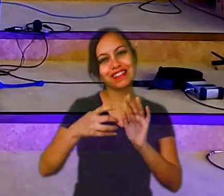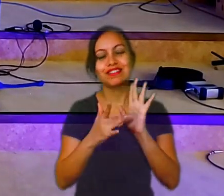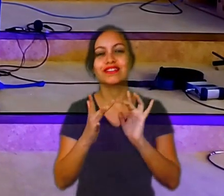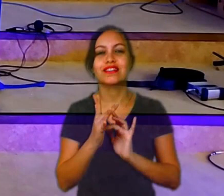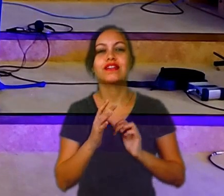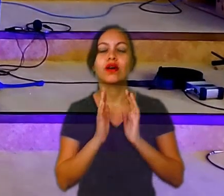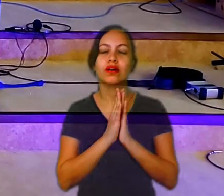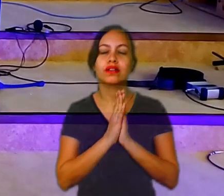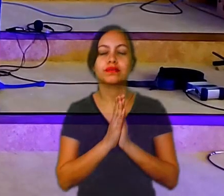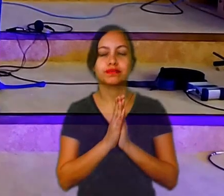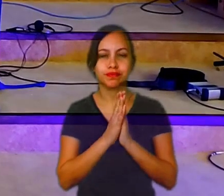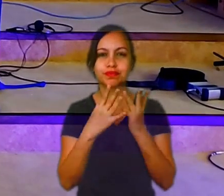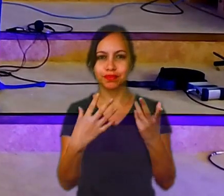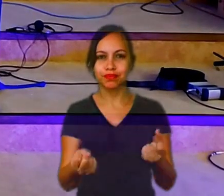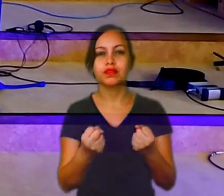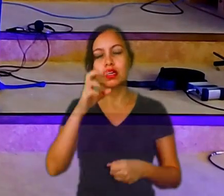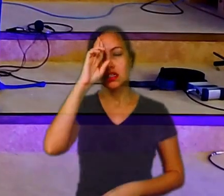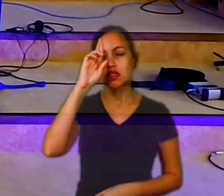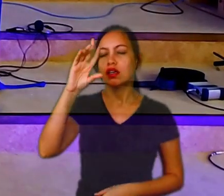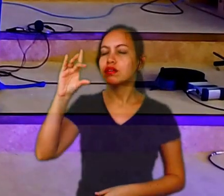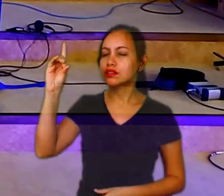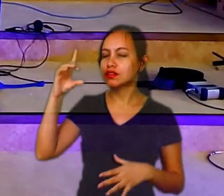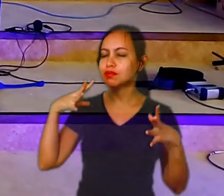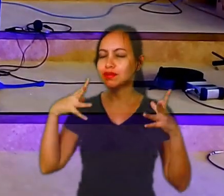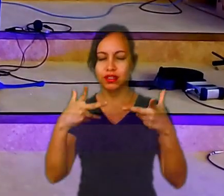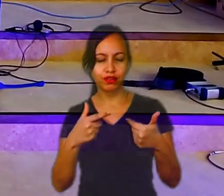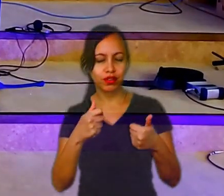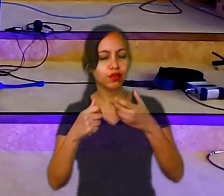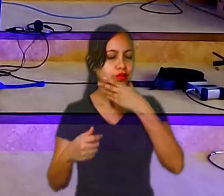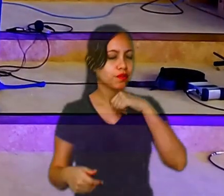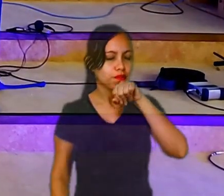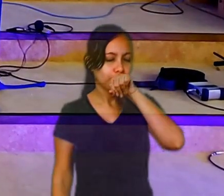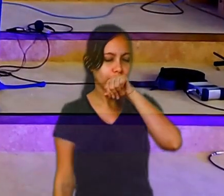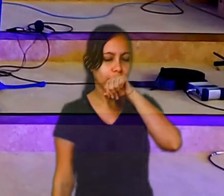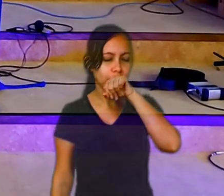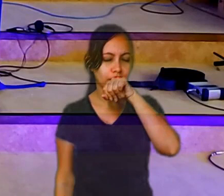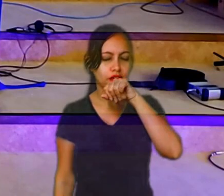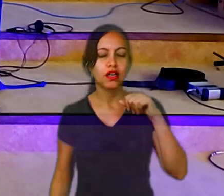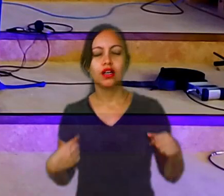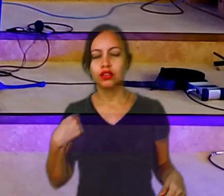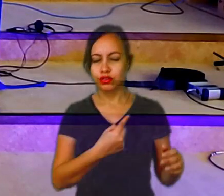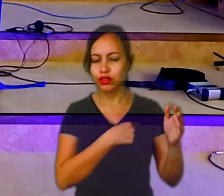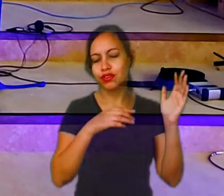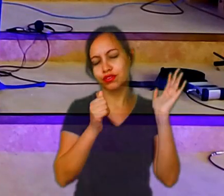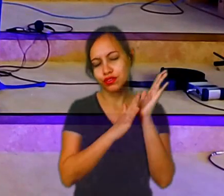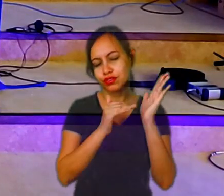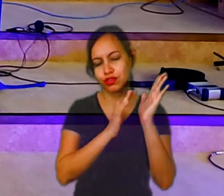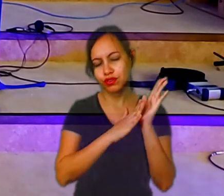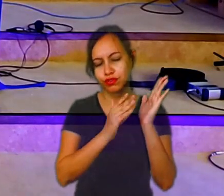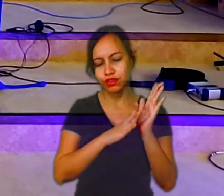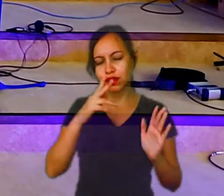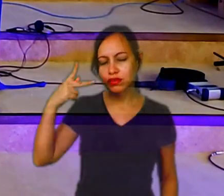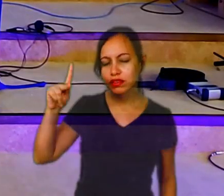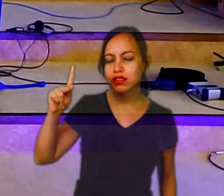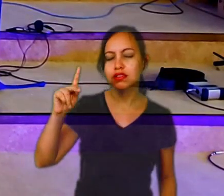orar? Ore comigo. Soberano Deus, maravilhoso Pai, nós te louvamos, meu Deus, pela